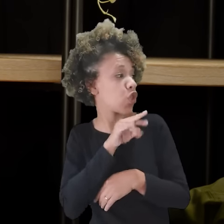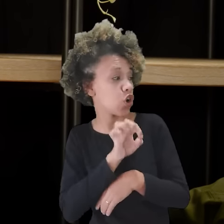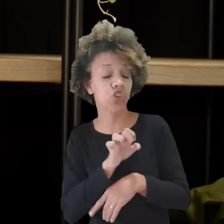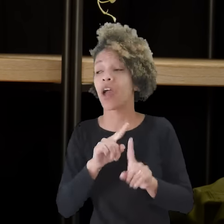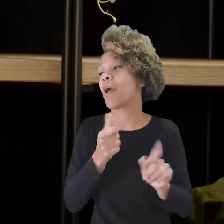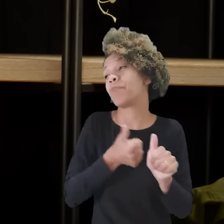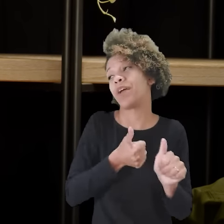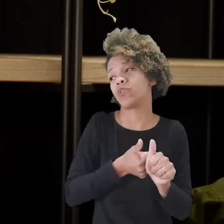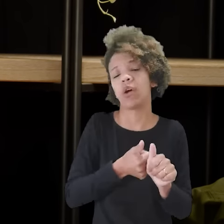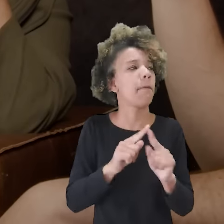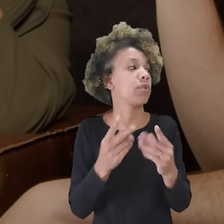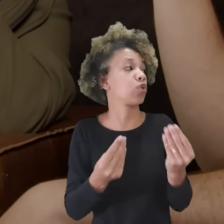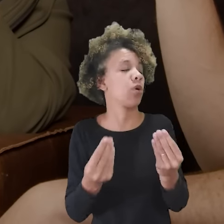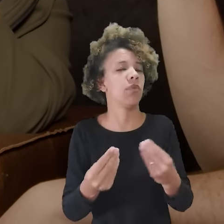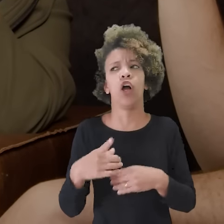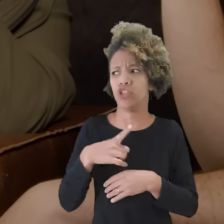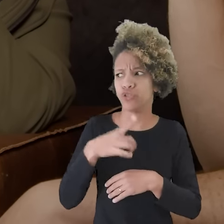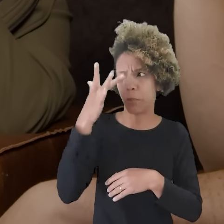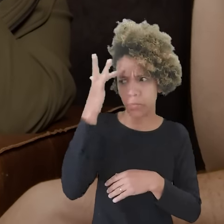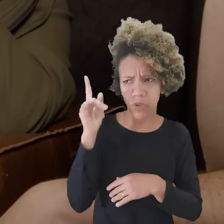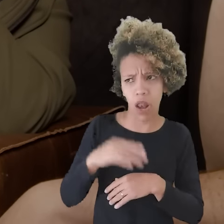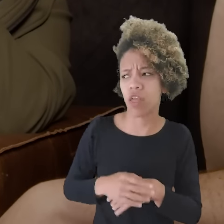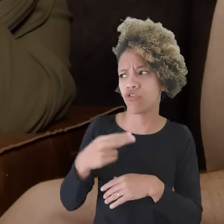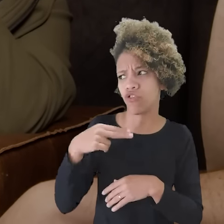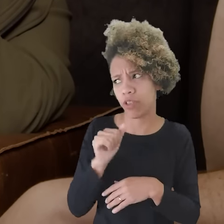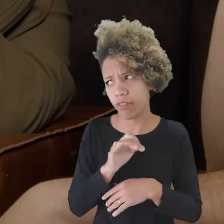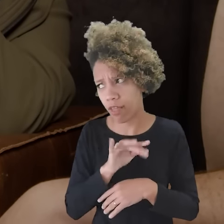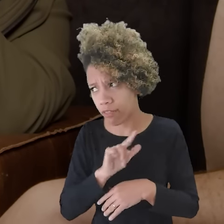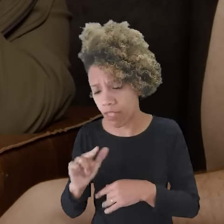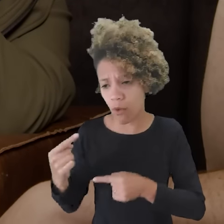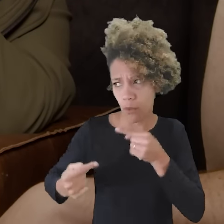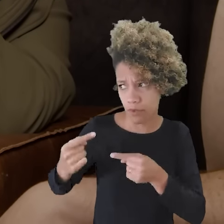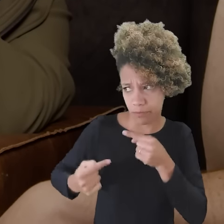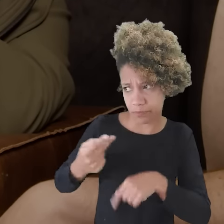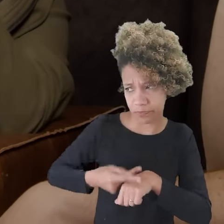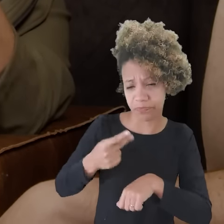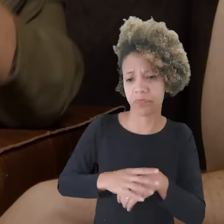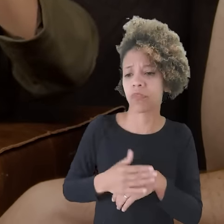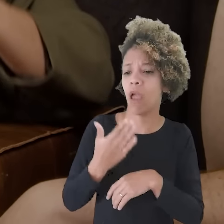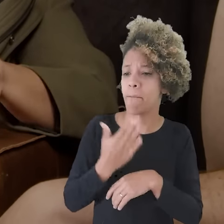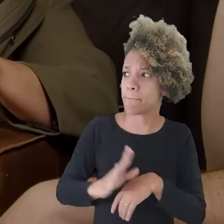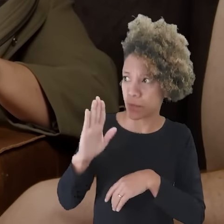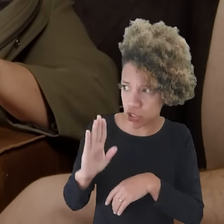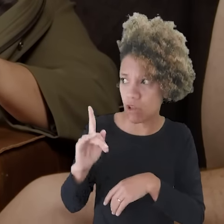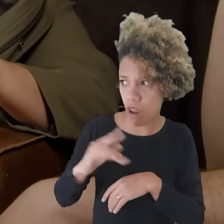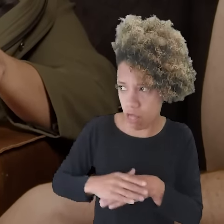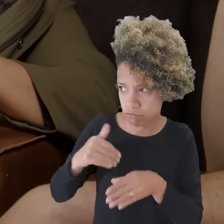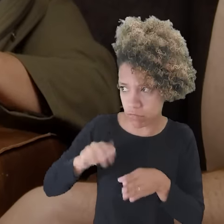é que funciona isso daí no sentido de até um cara lá do Natal que ele estava concorrendo a ser prefeito e ele prometia que se ele